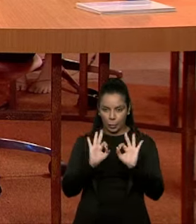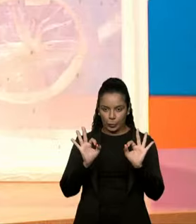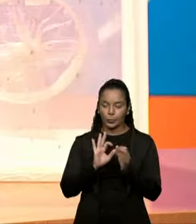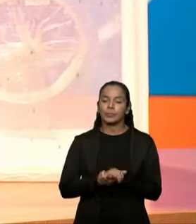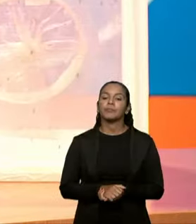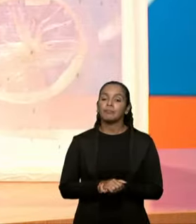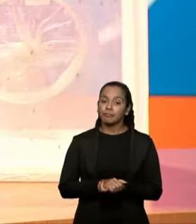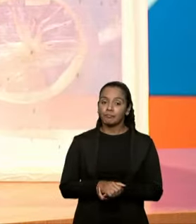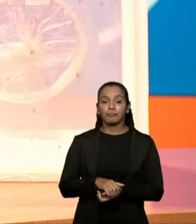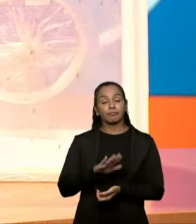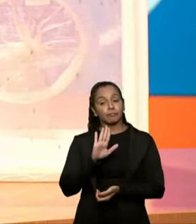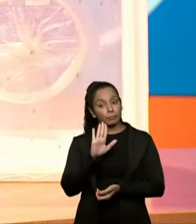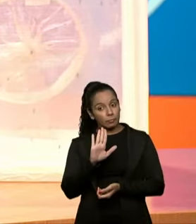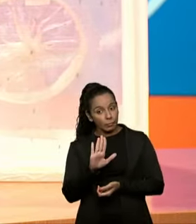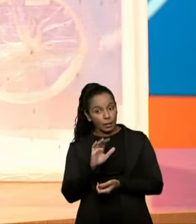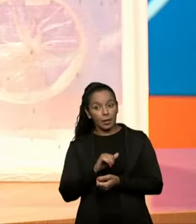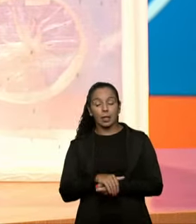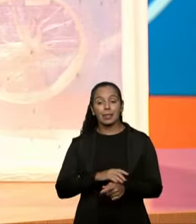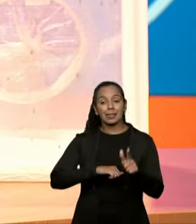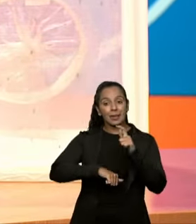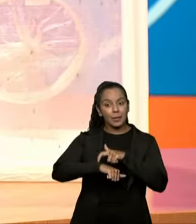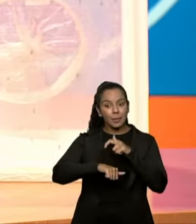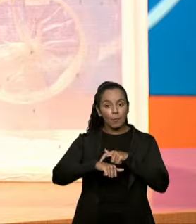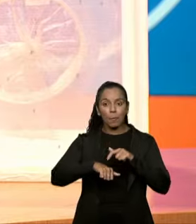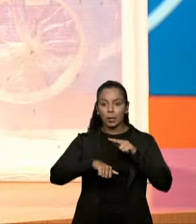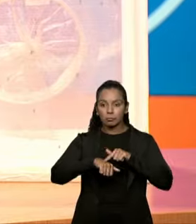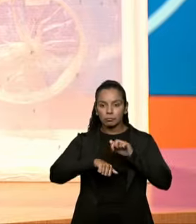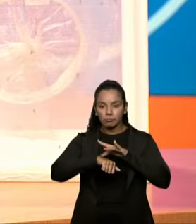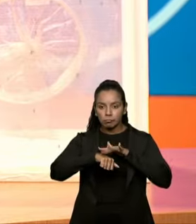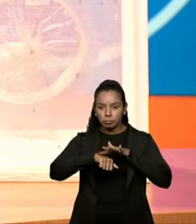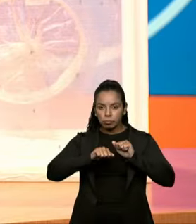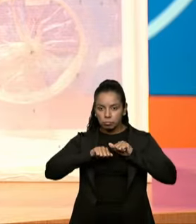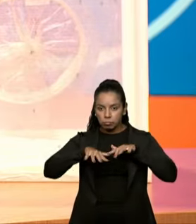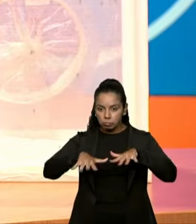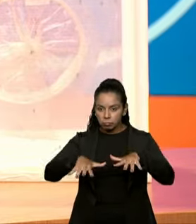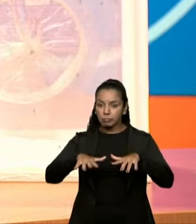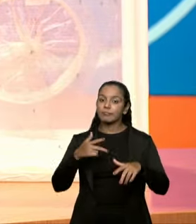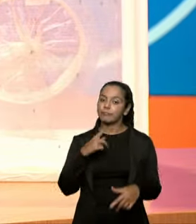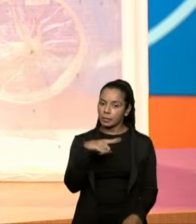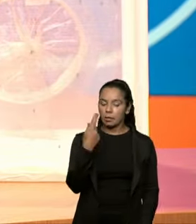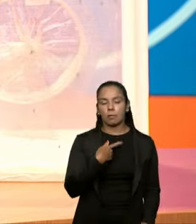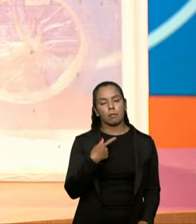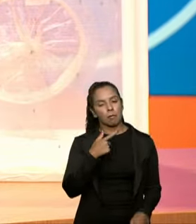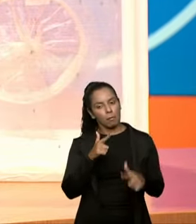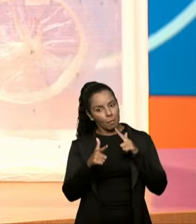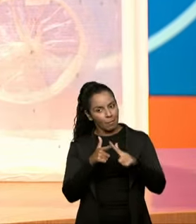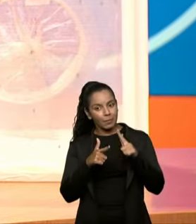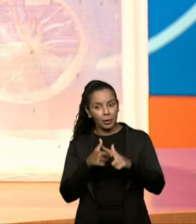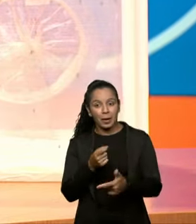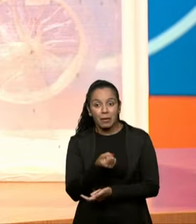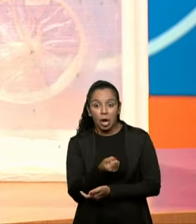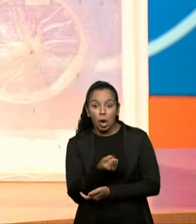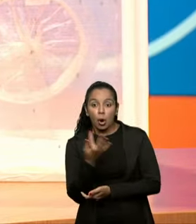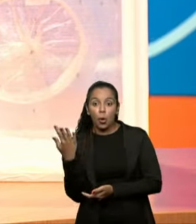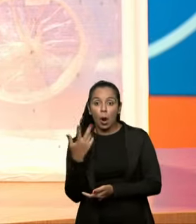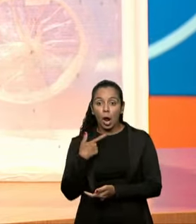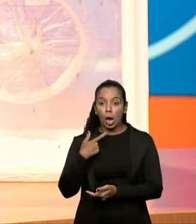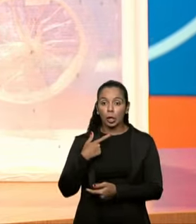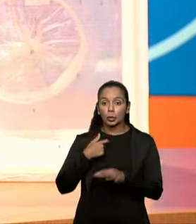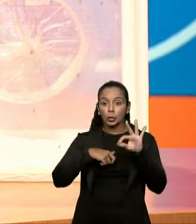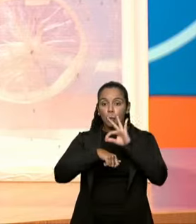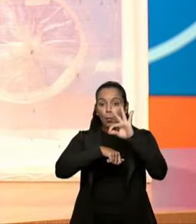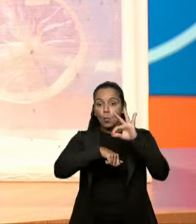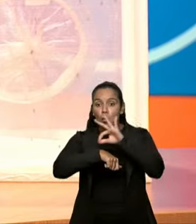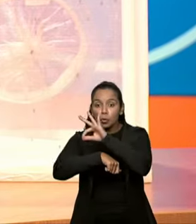Agora, mesmo em épocas de epidemia, a gente tem que ter. O problema é a quantidade de mosquito, né? Porque mesmo em épocas